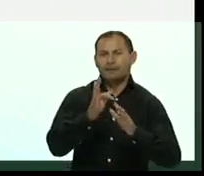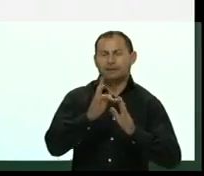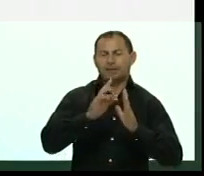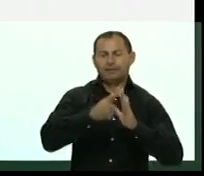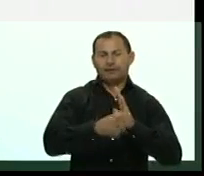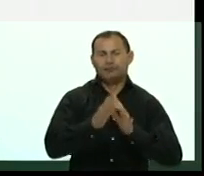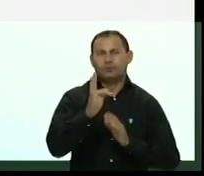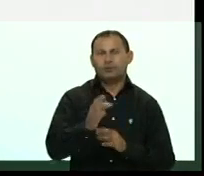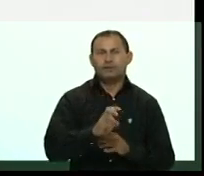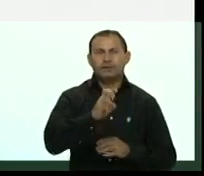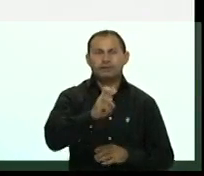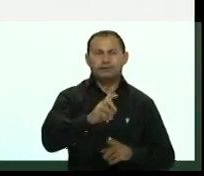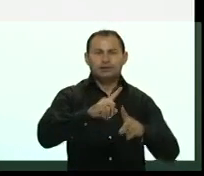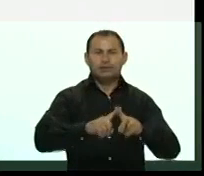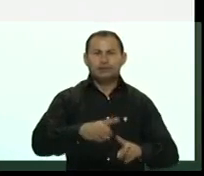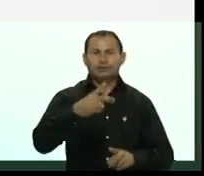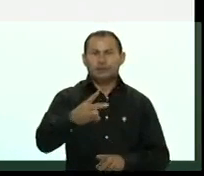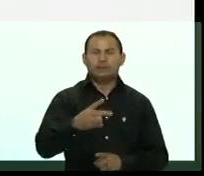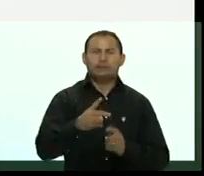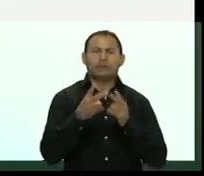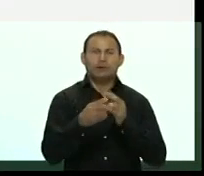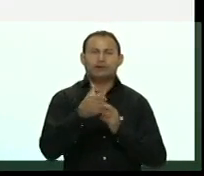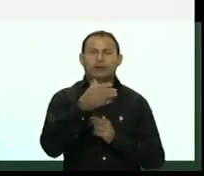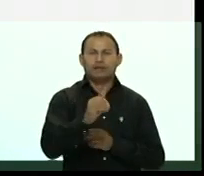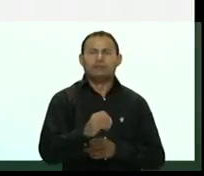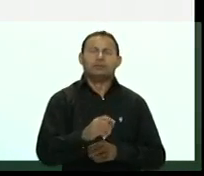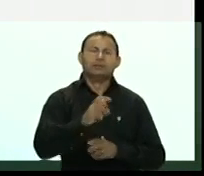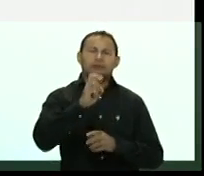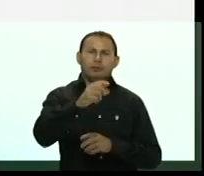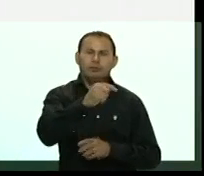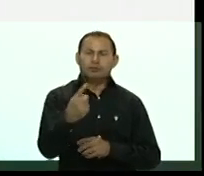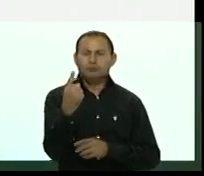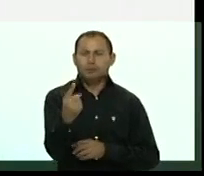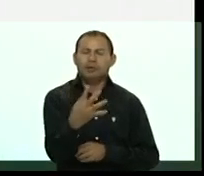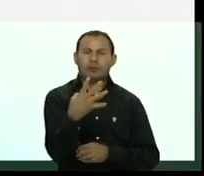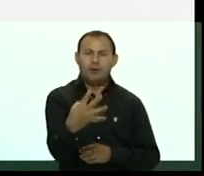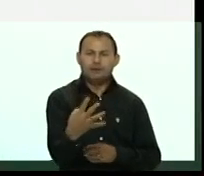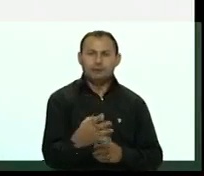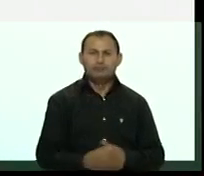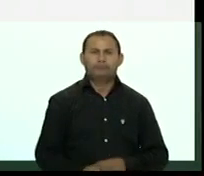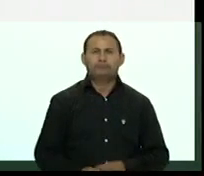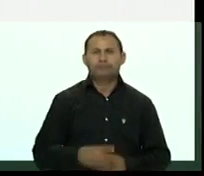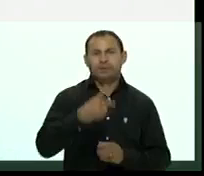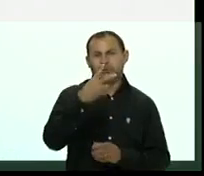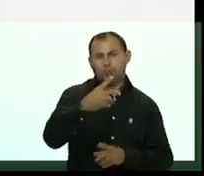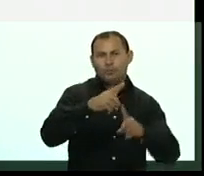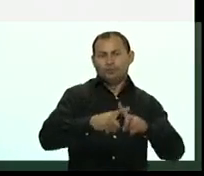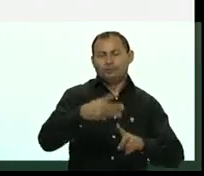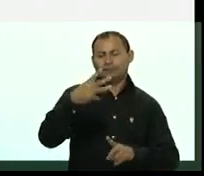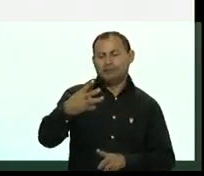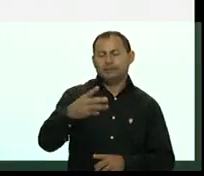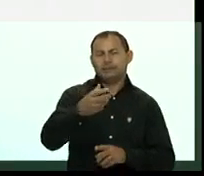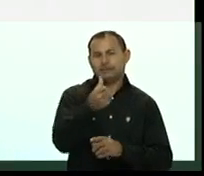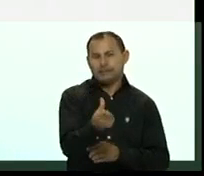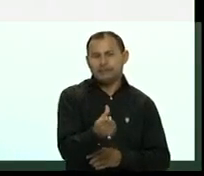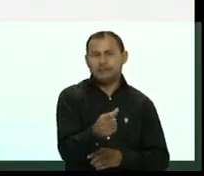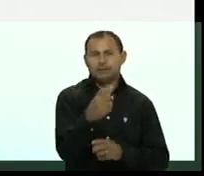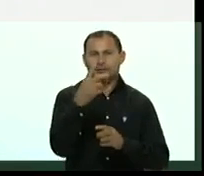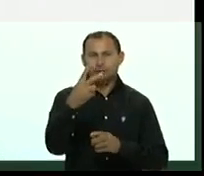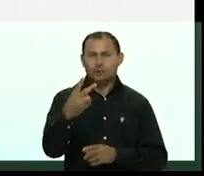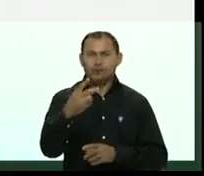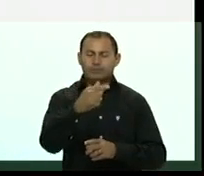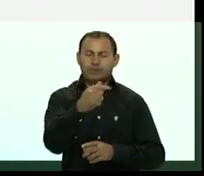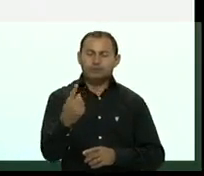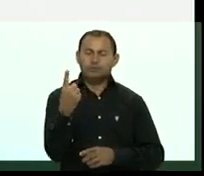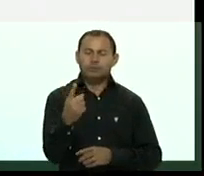função, 5 vezes 2, 10, 5 menos 1, 4. 2 vezes 3, 6, 2